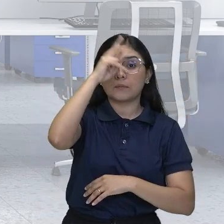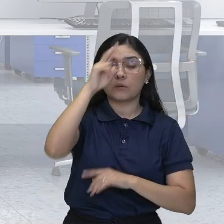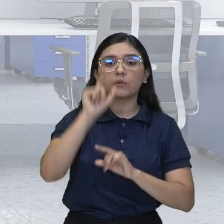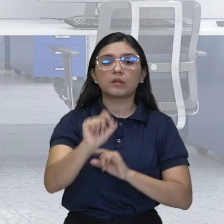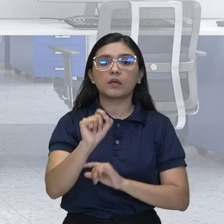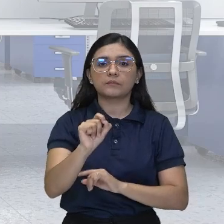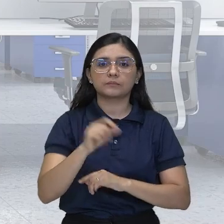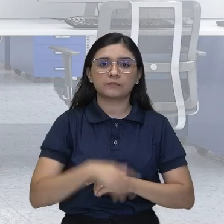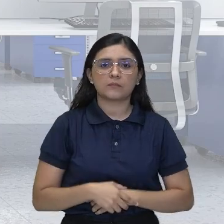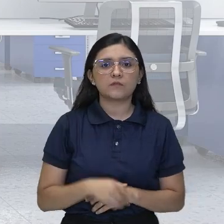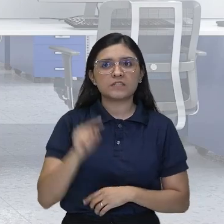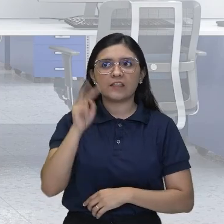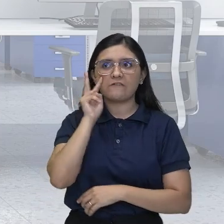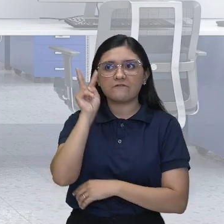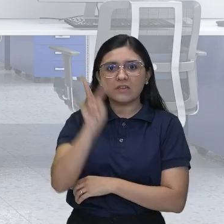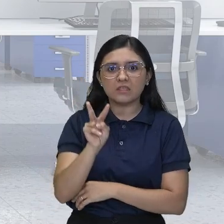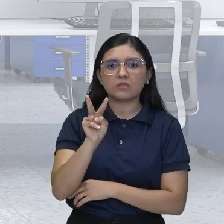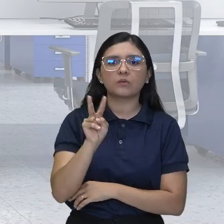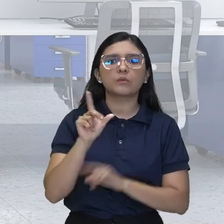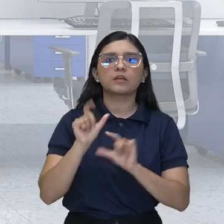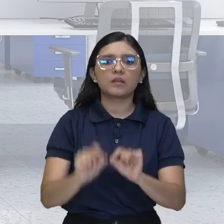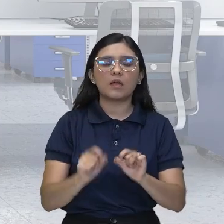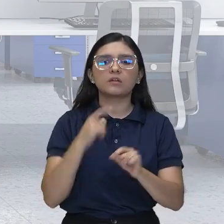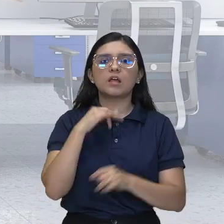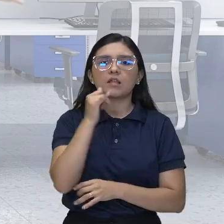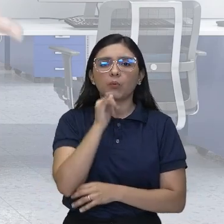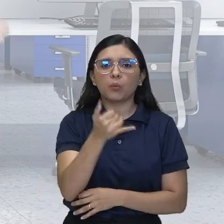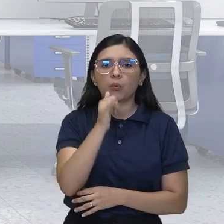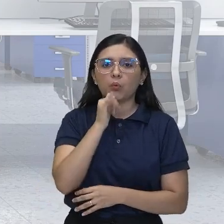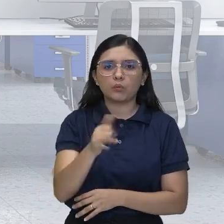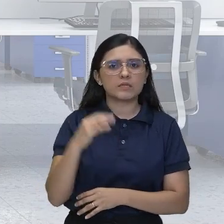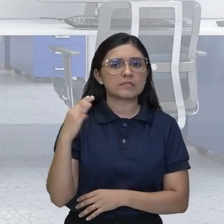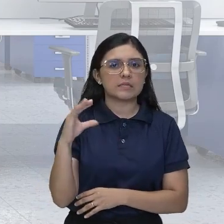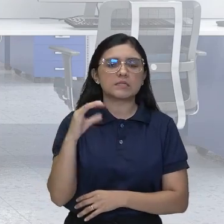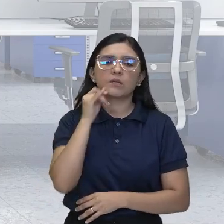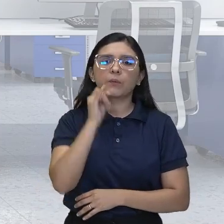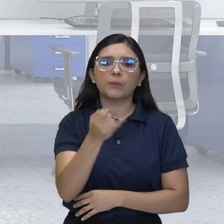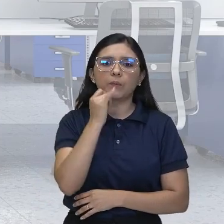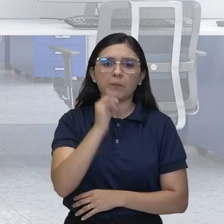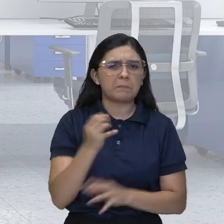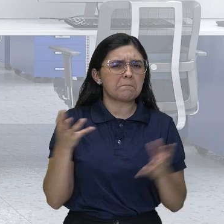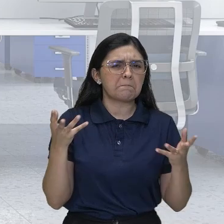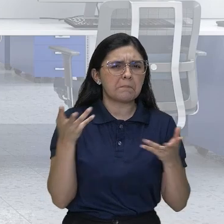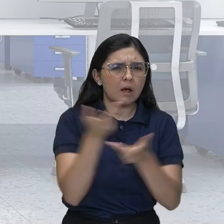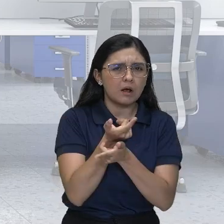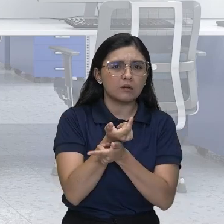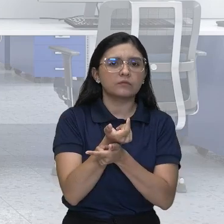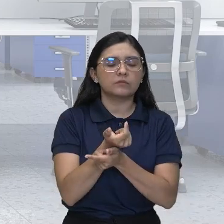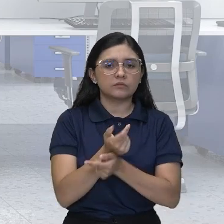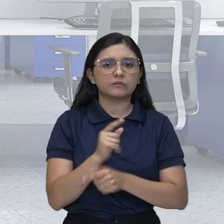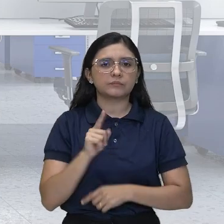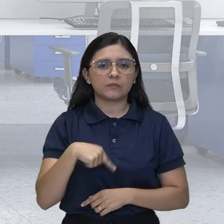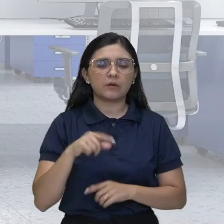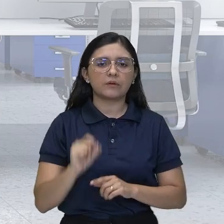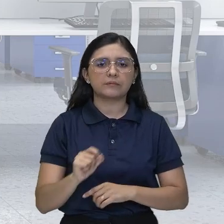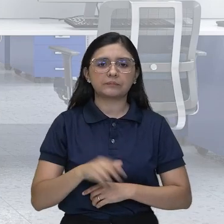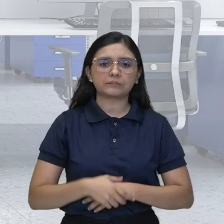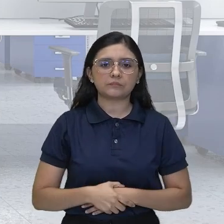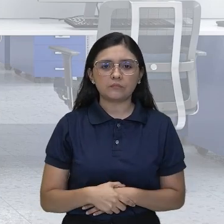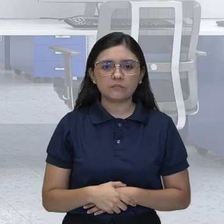está testemunhando os efeitos dessa ciência extraordinária que